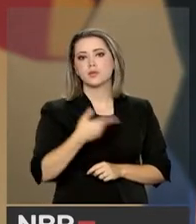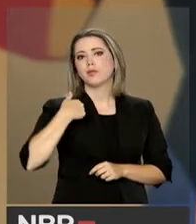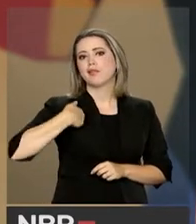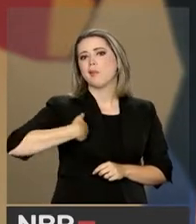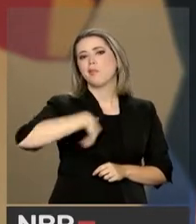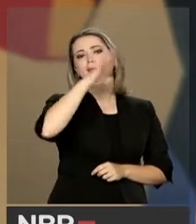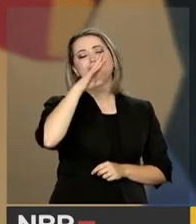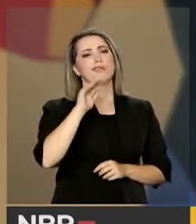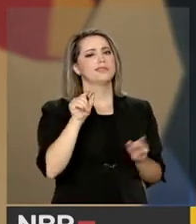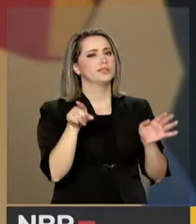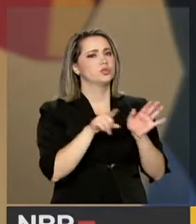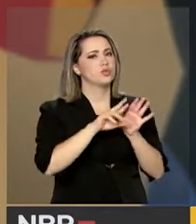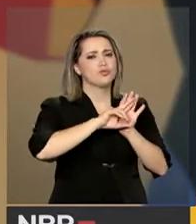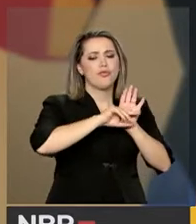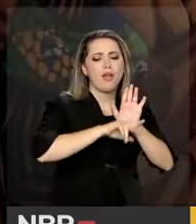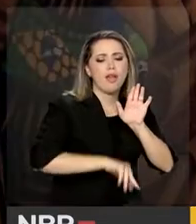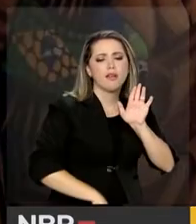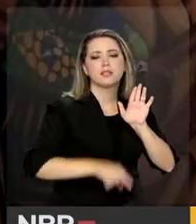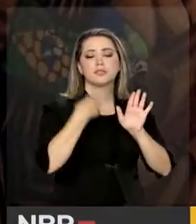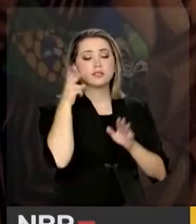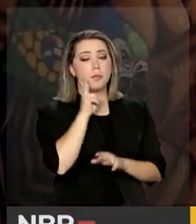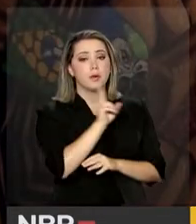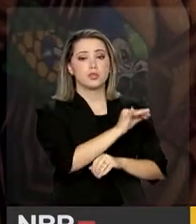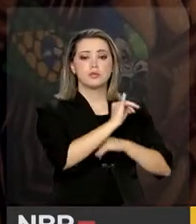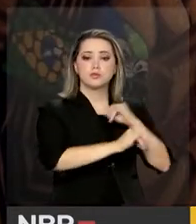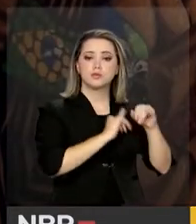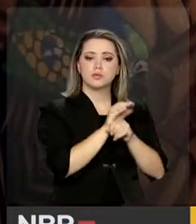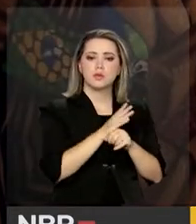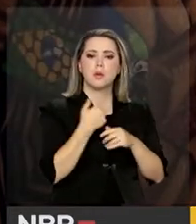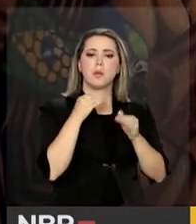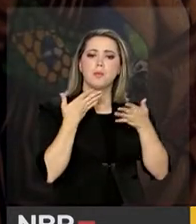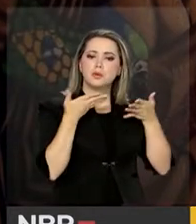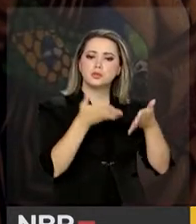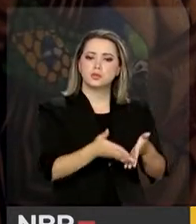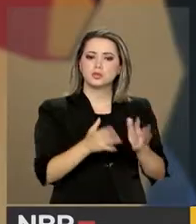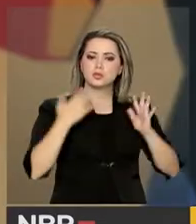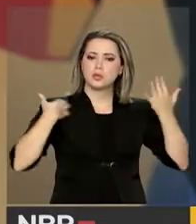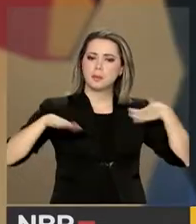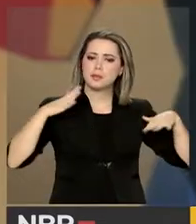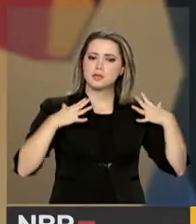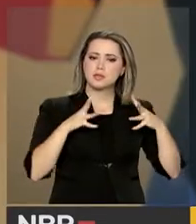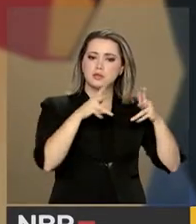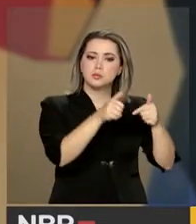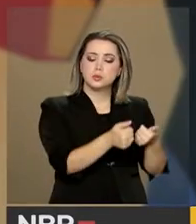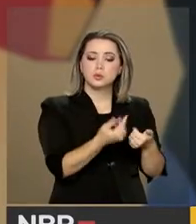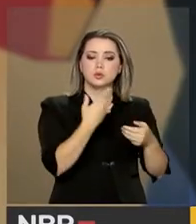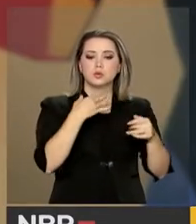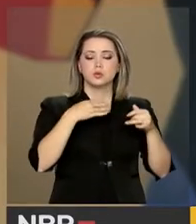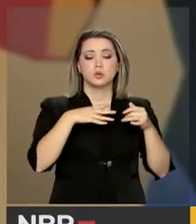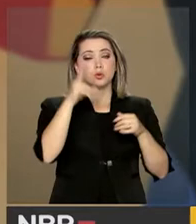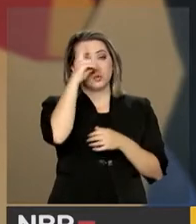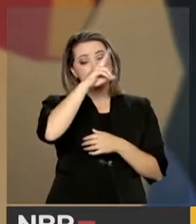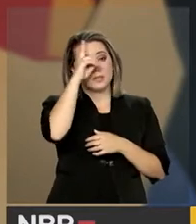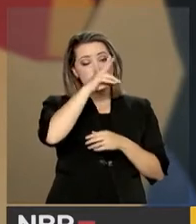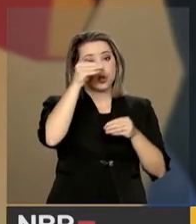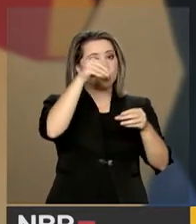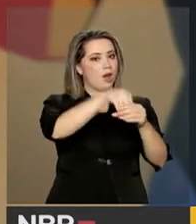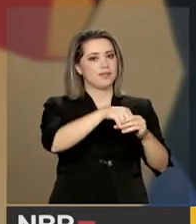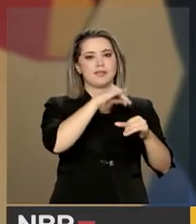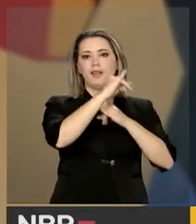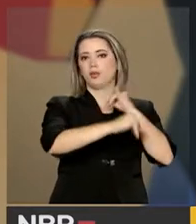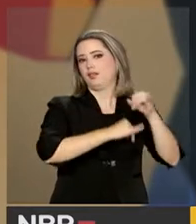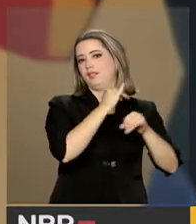vasto acervo já disponível na internet, você pode passear por todas essas histórias por meio das redes. E os museus